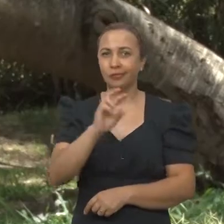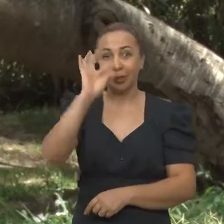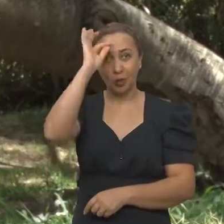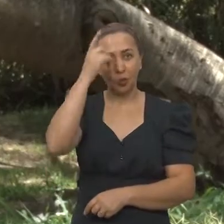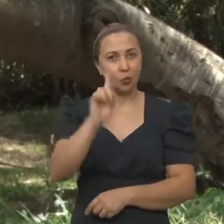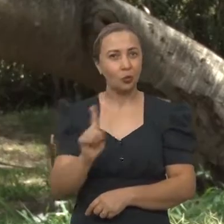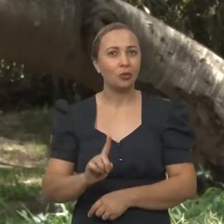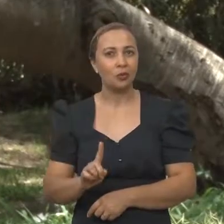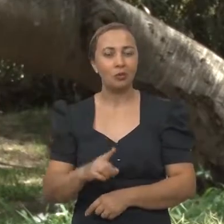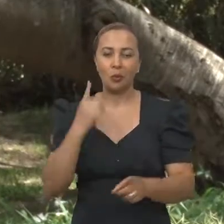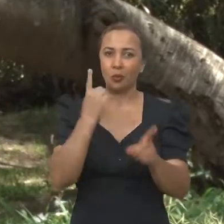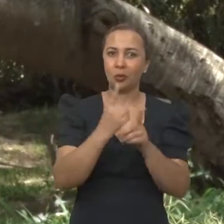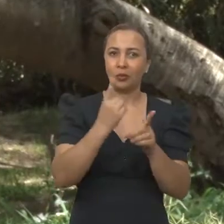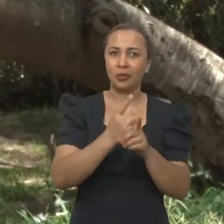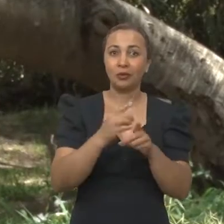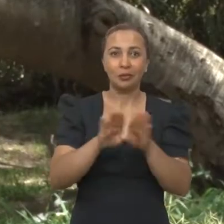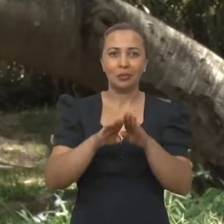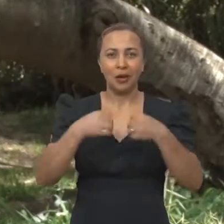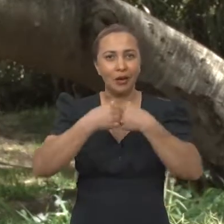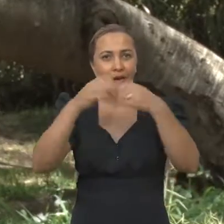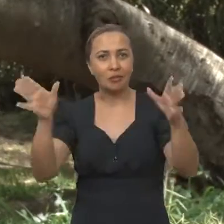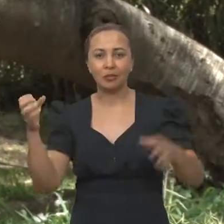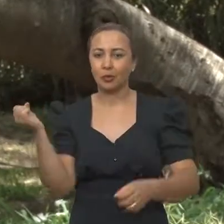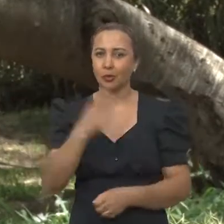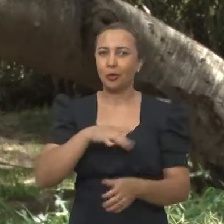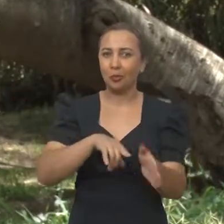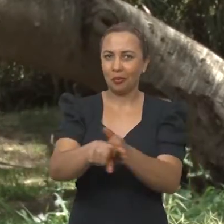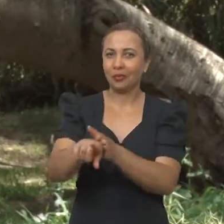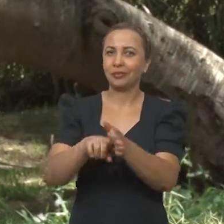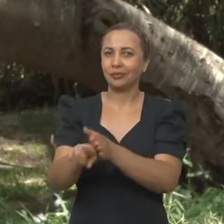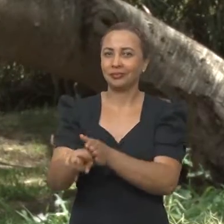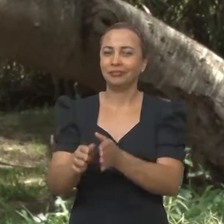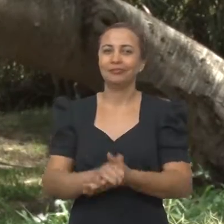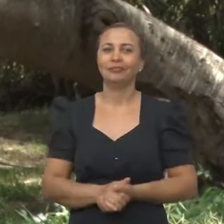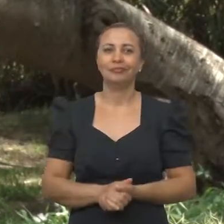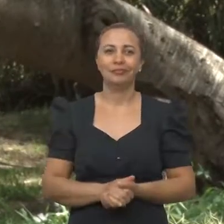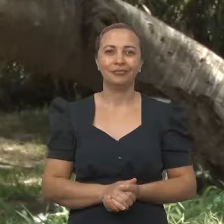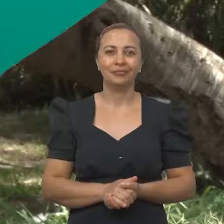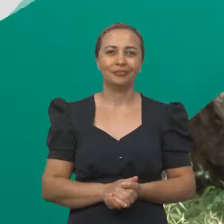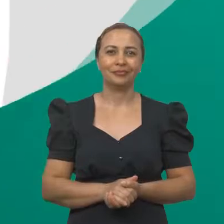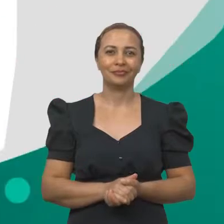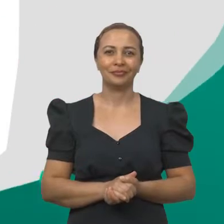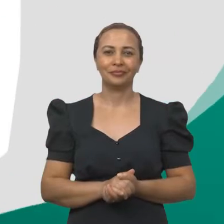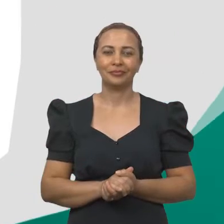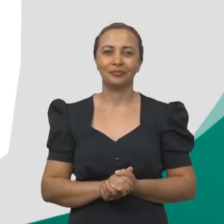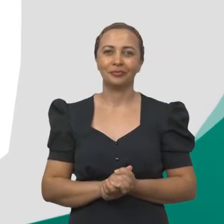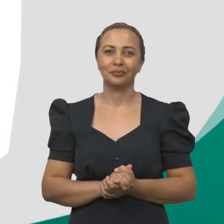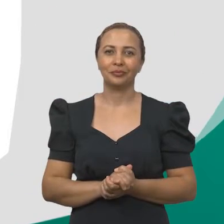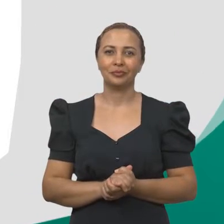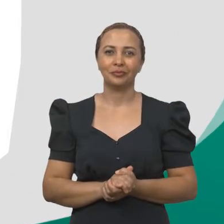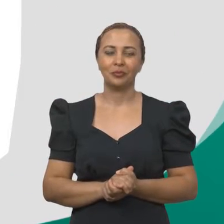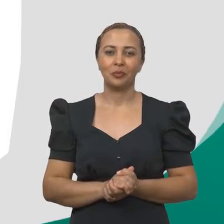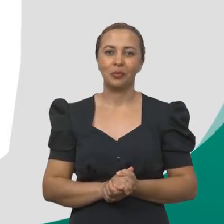universidades. E não é só isso. O achado abre portas para novas pesquisas.